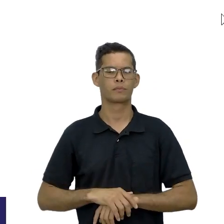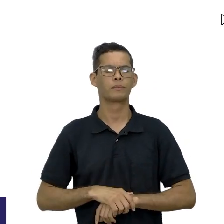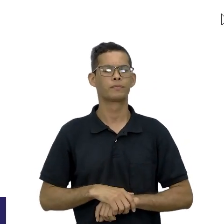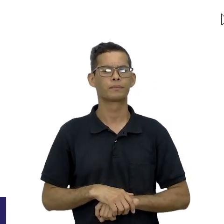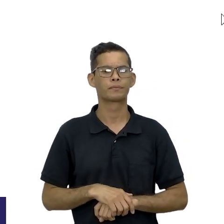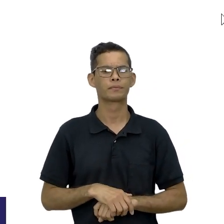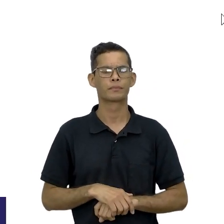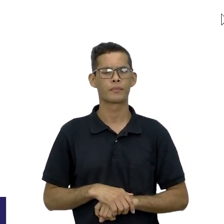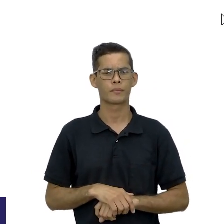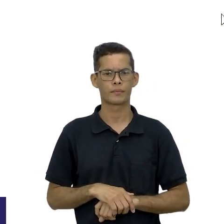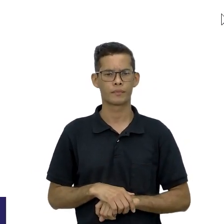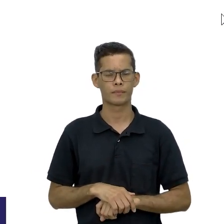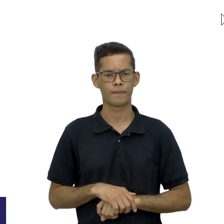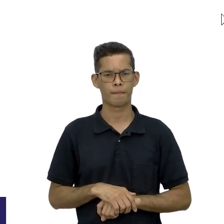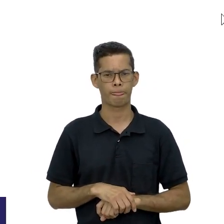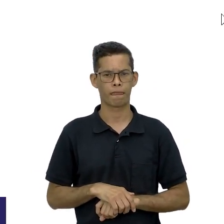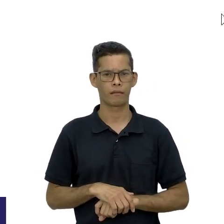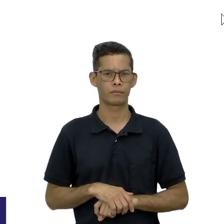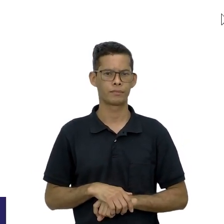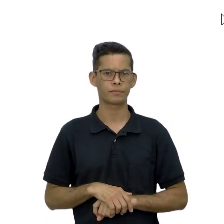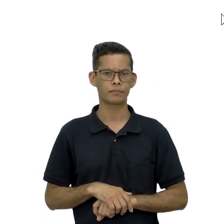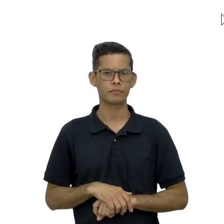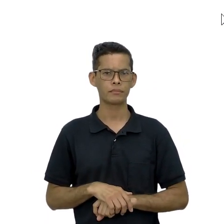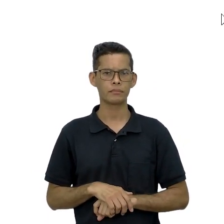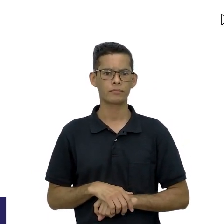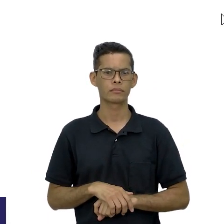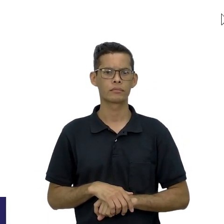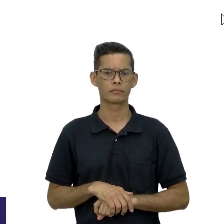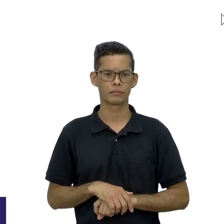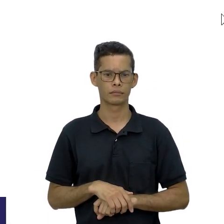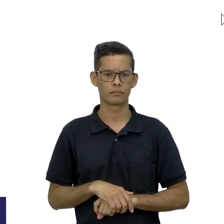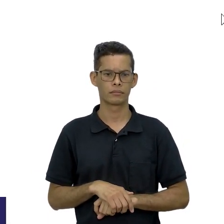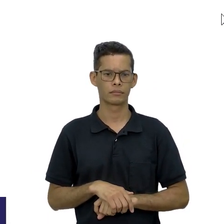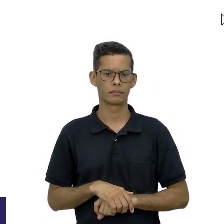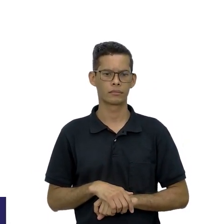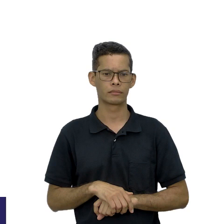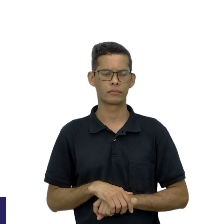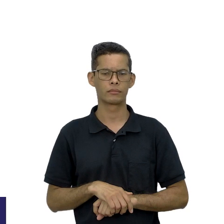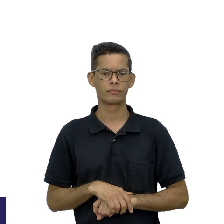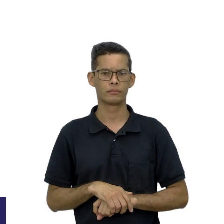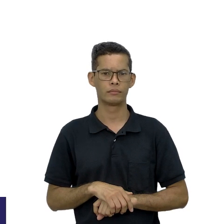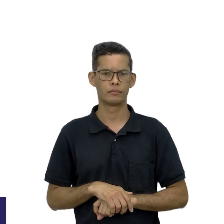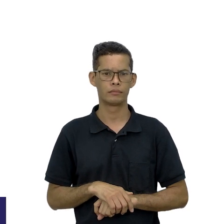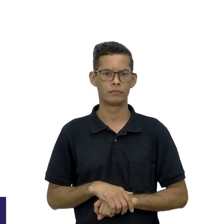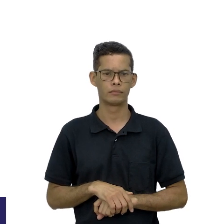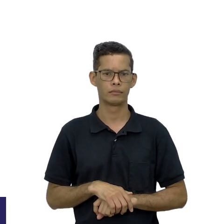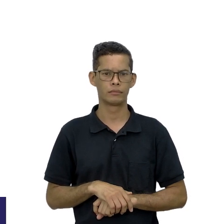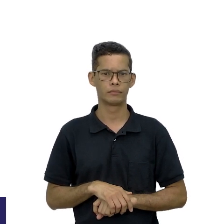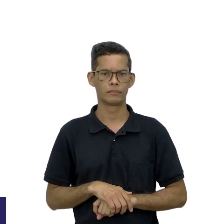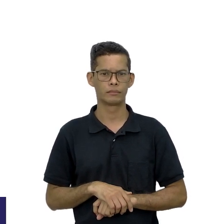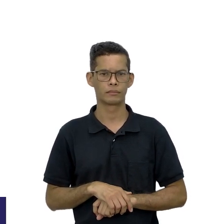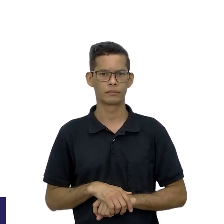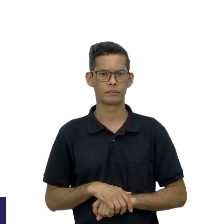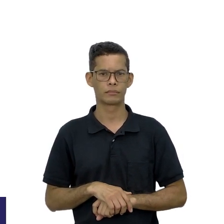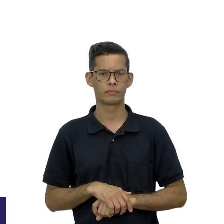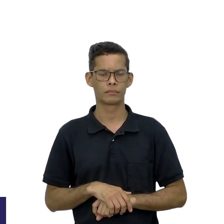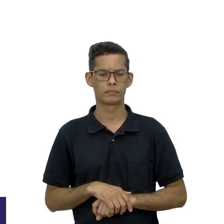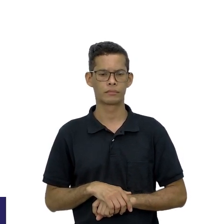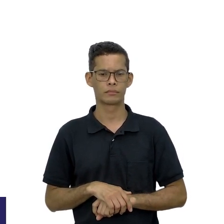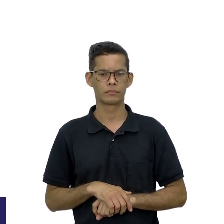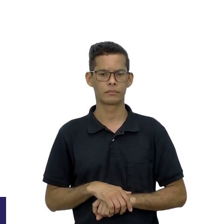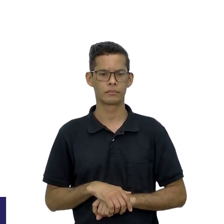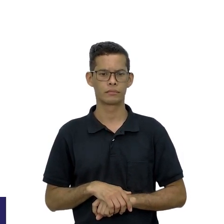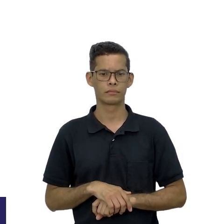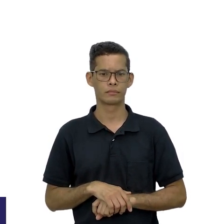Oi? Tá aí. Oi,